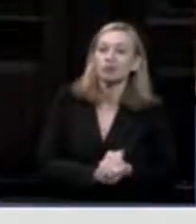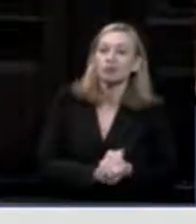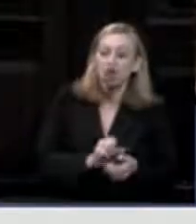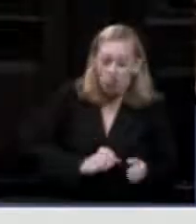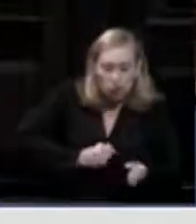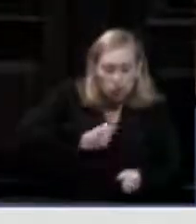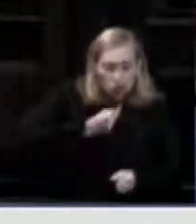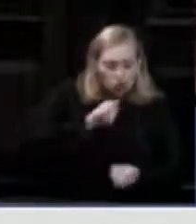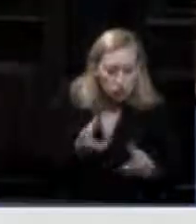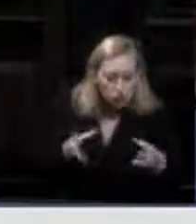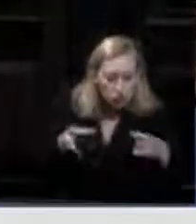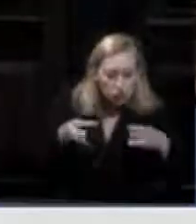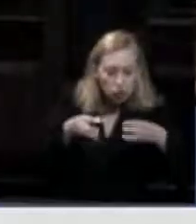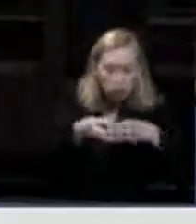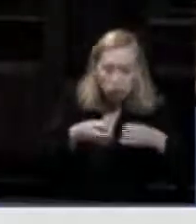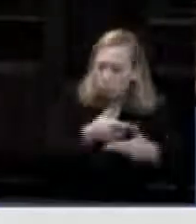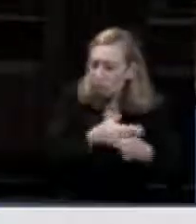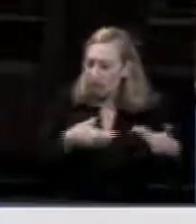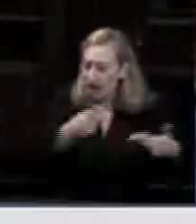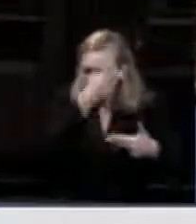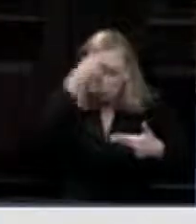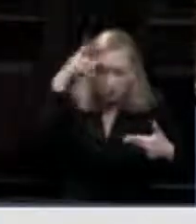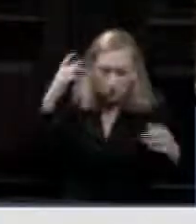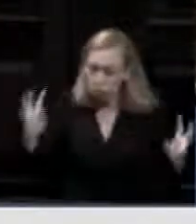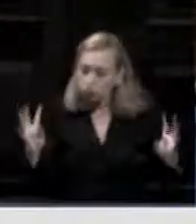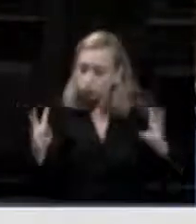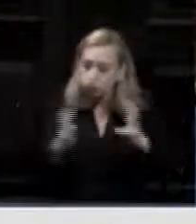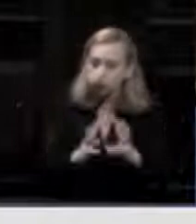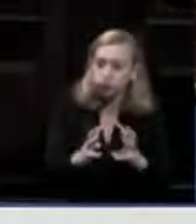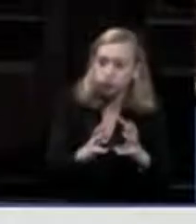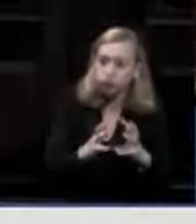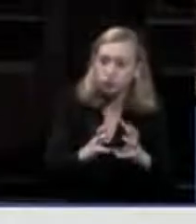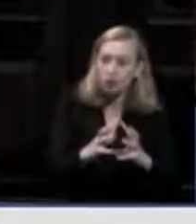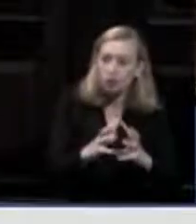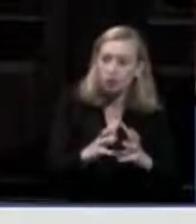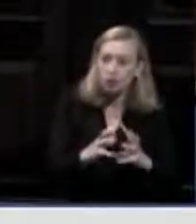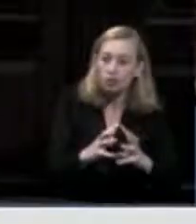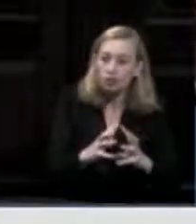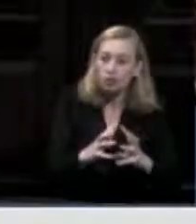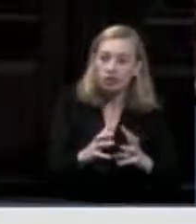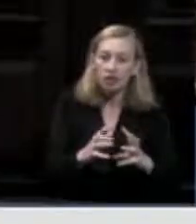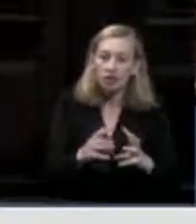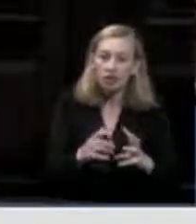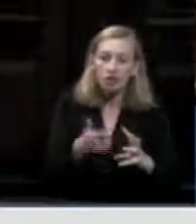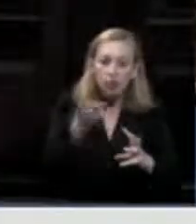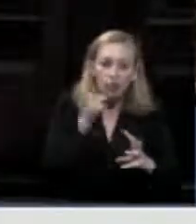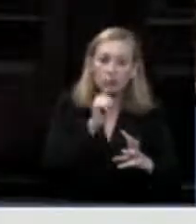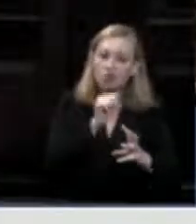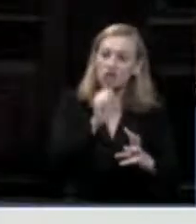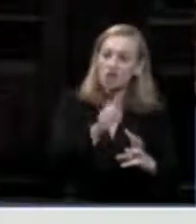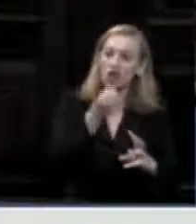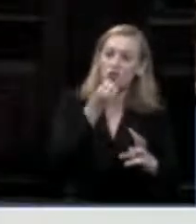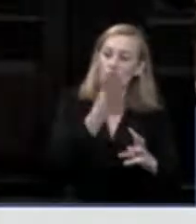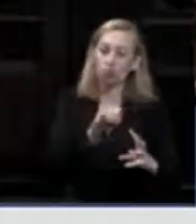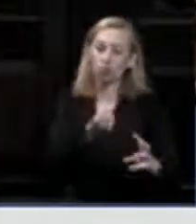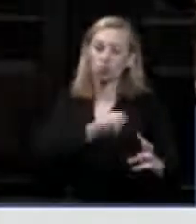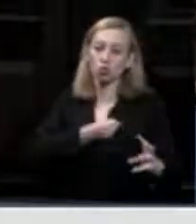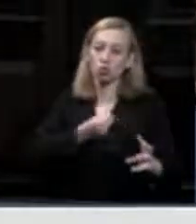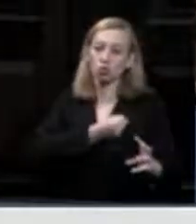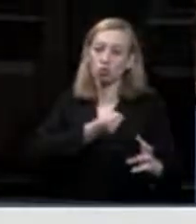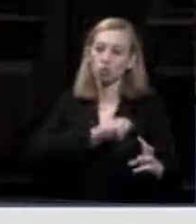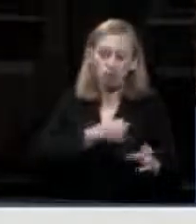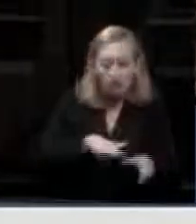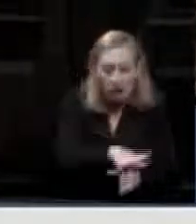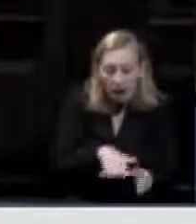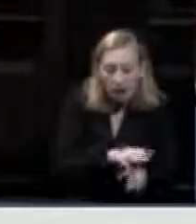esforço coletivo de muitos, para que não só se cumpra metas, mas que se possa ir